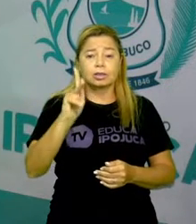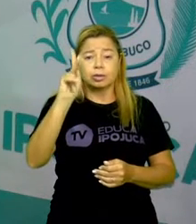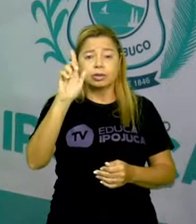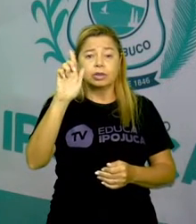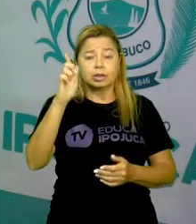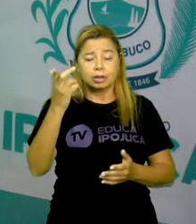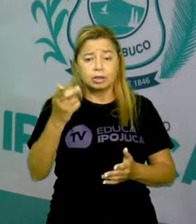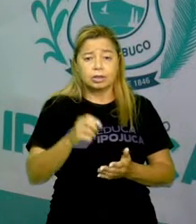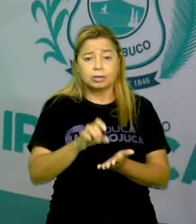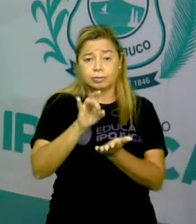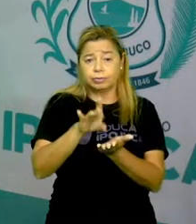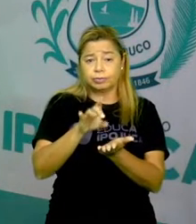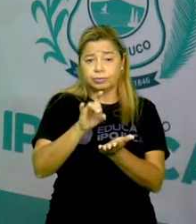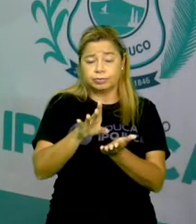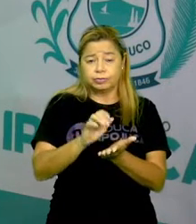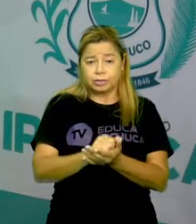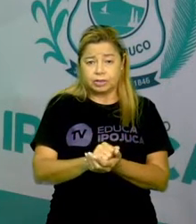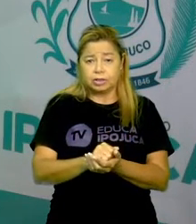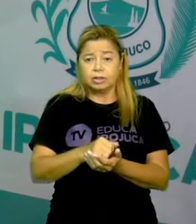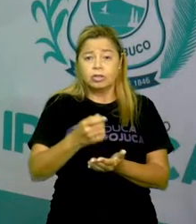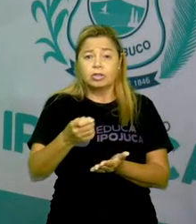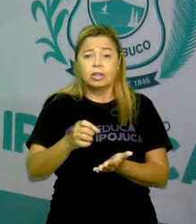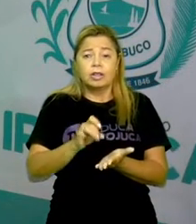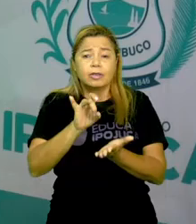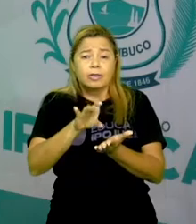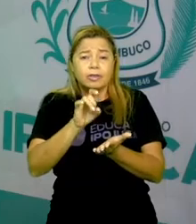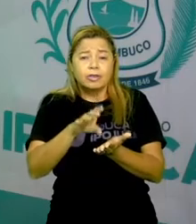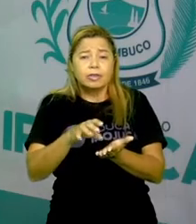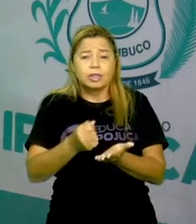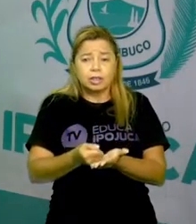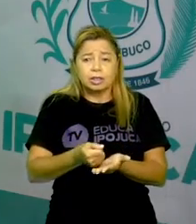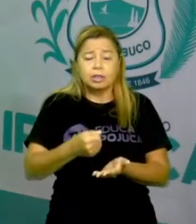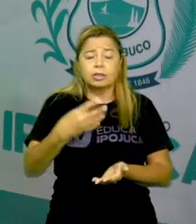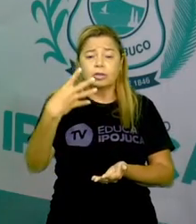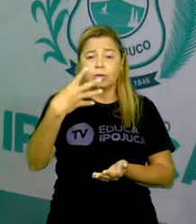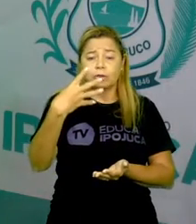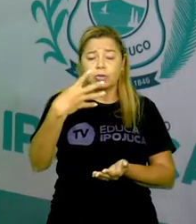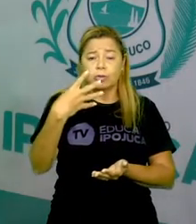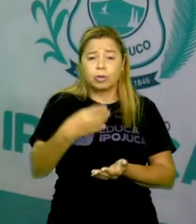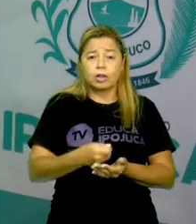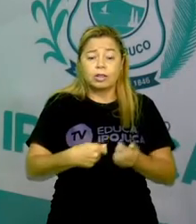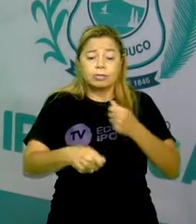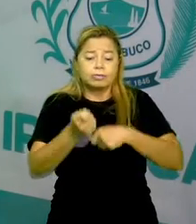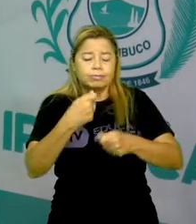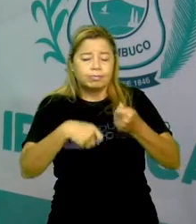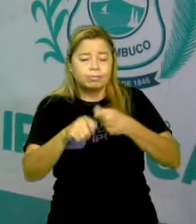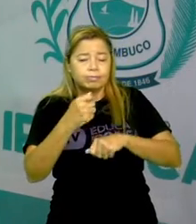quilogramas vendidos ao valor de R$ 4, dá um total de arrecadação de